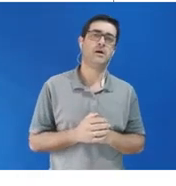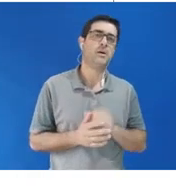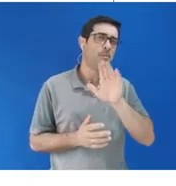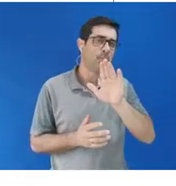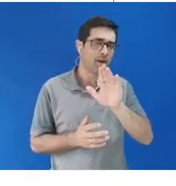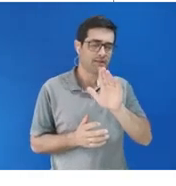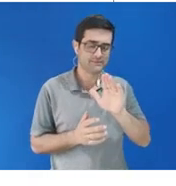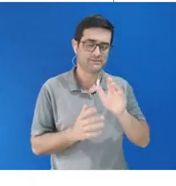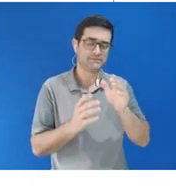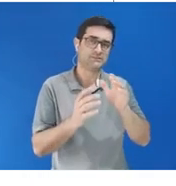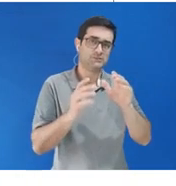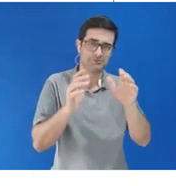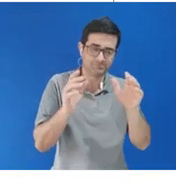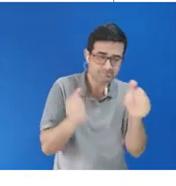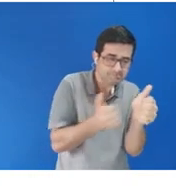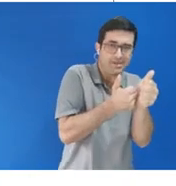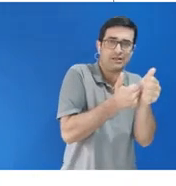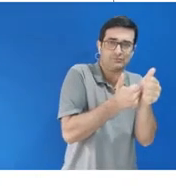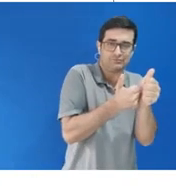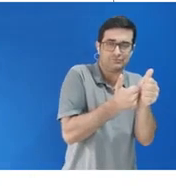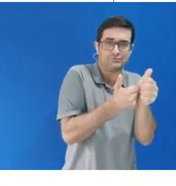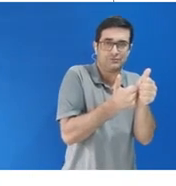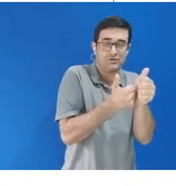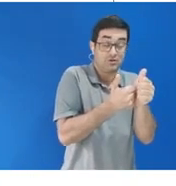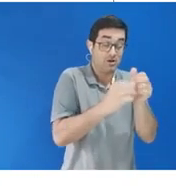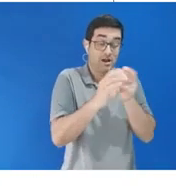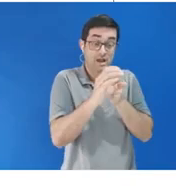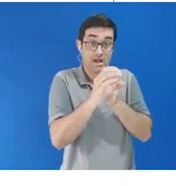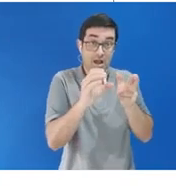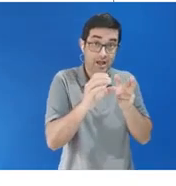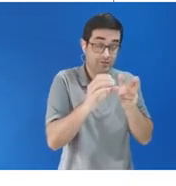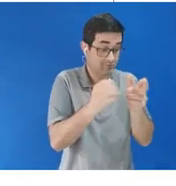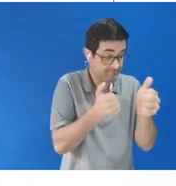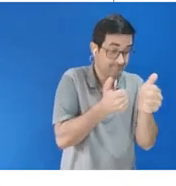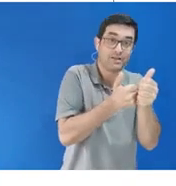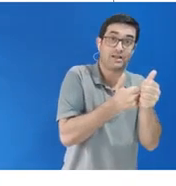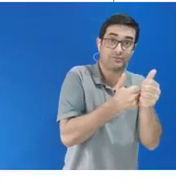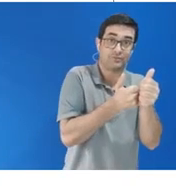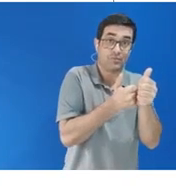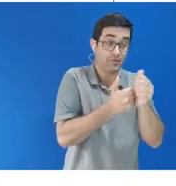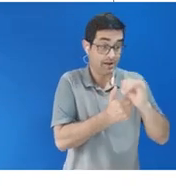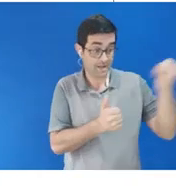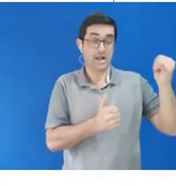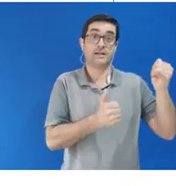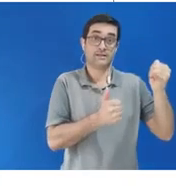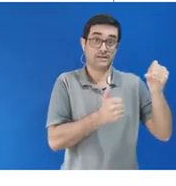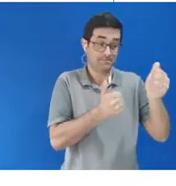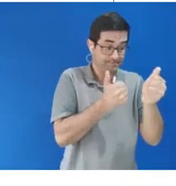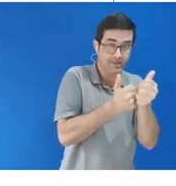mais próximo estão as espécies e quanto maior for a sua carga, maior a energia